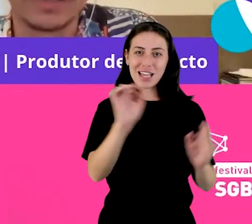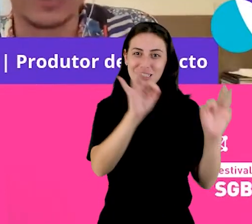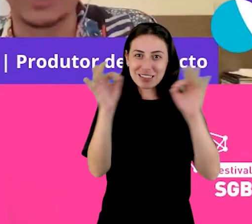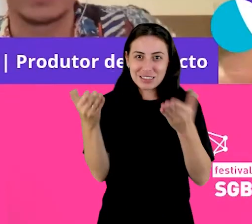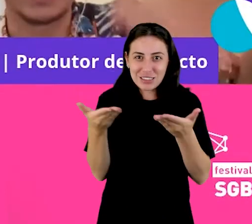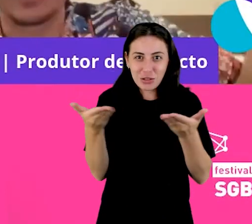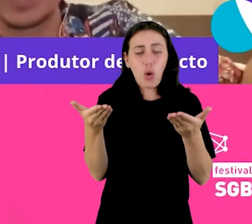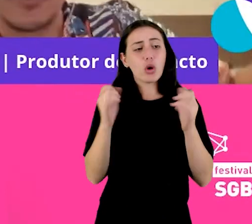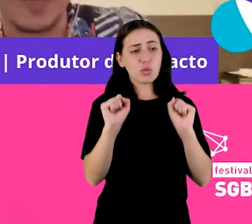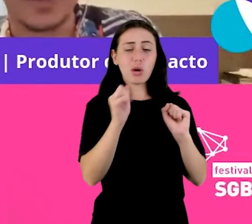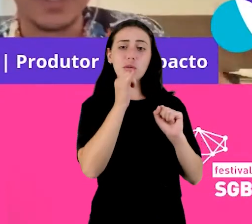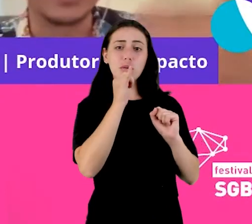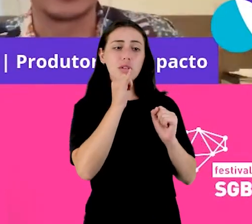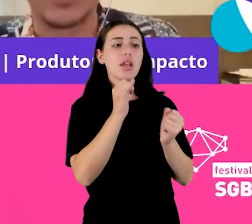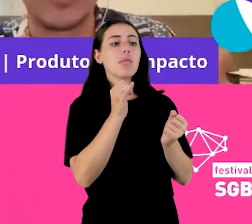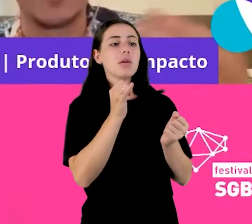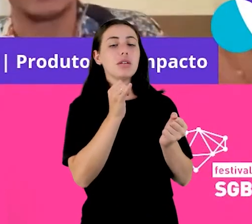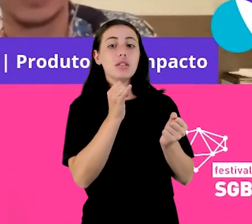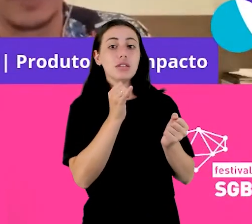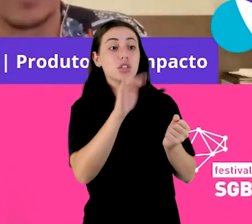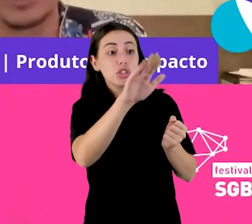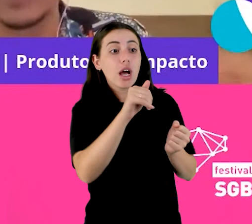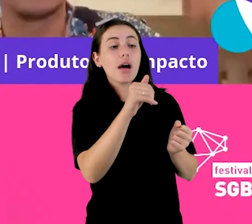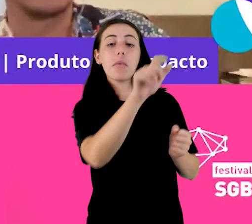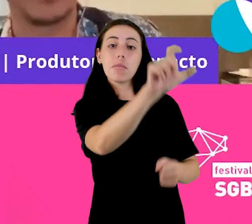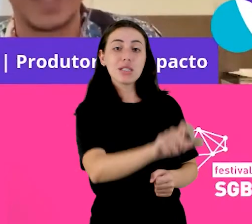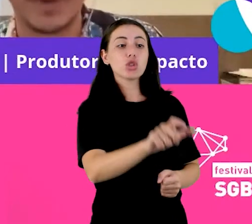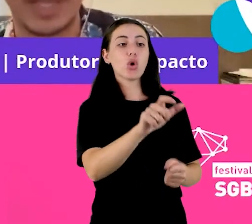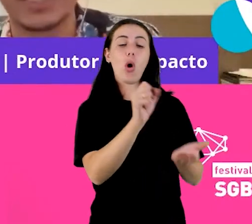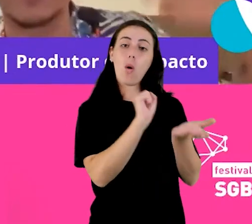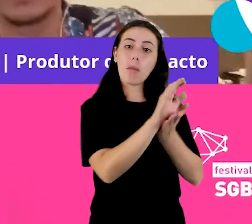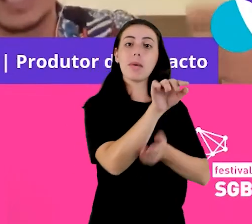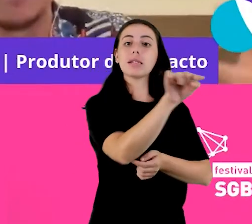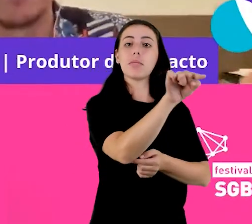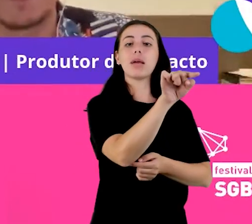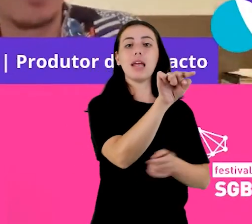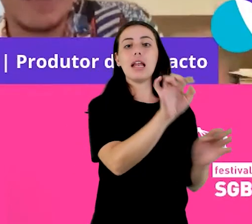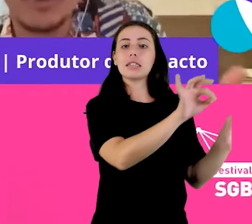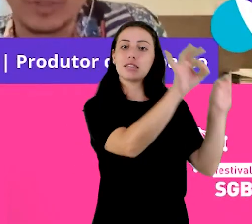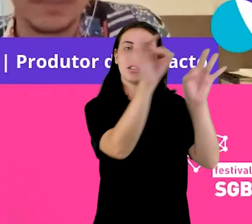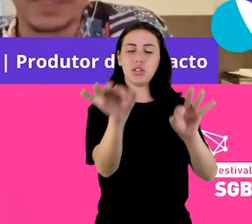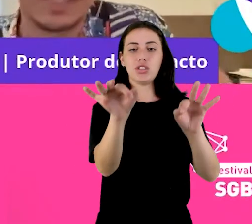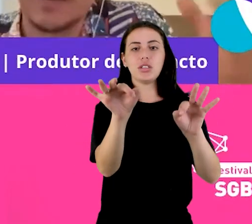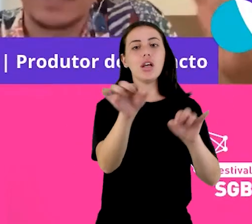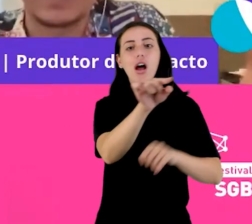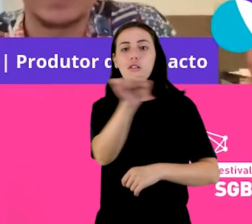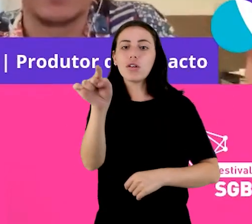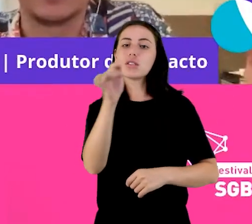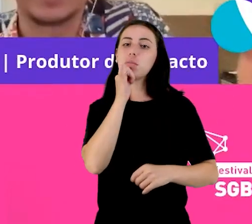né? Vocês que já estão aqui, estão ouvindo, se gostaram do filme e acham que pode, já recomenda para alguém, já fala, tá lá. Porque é muito simples,